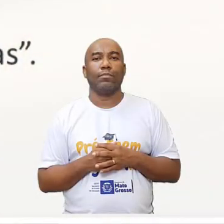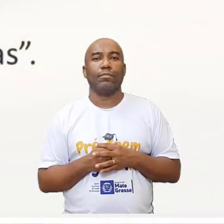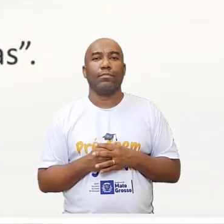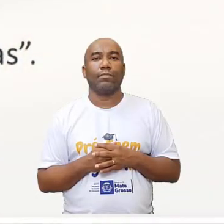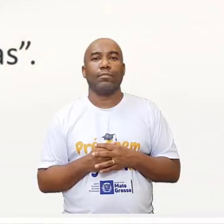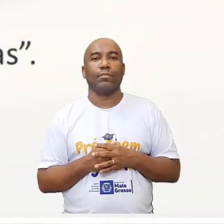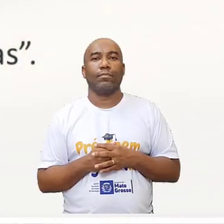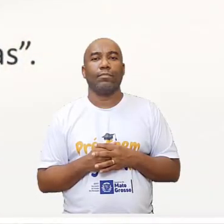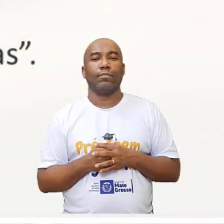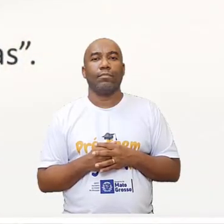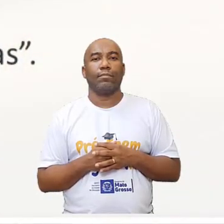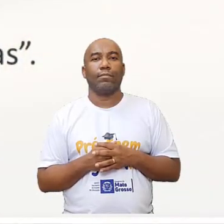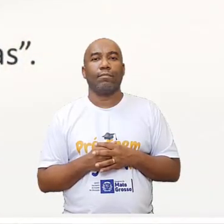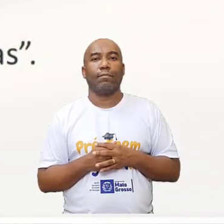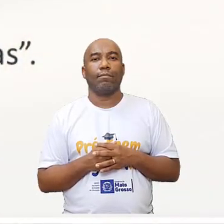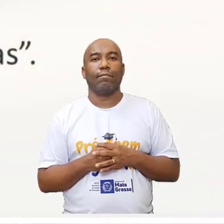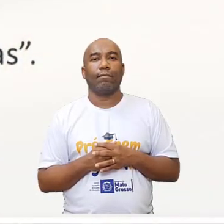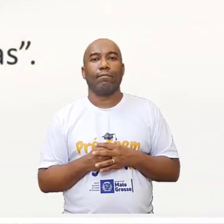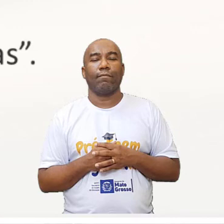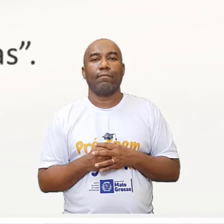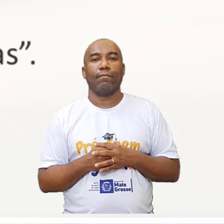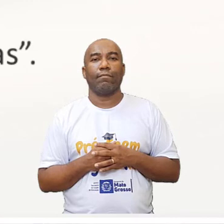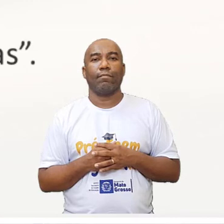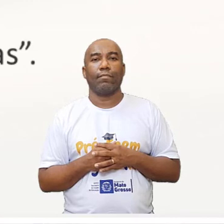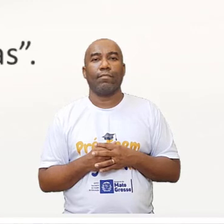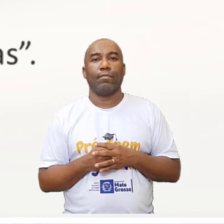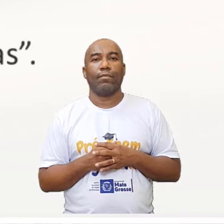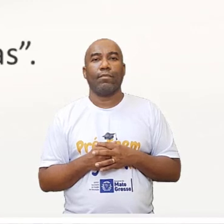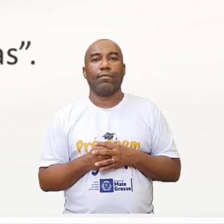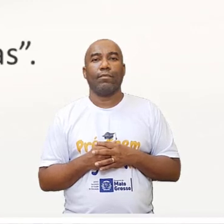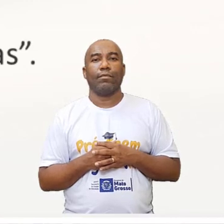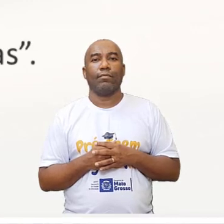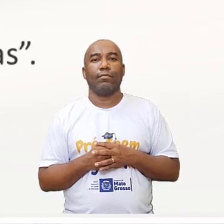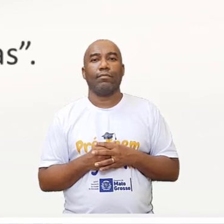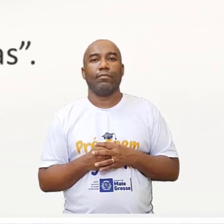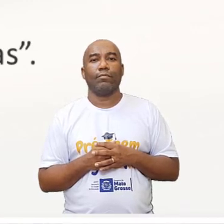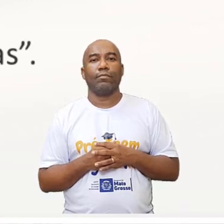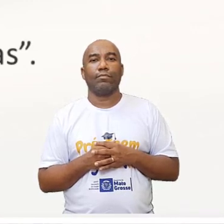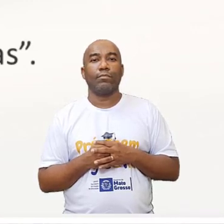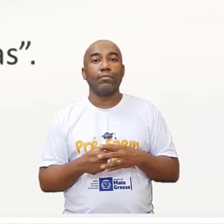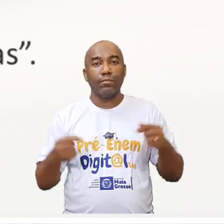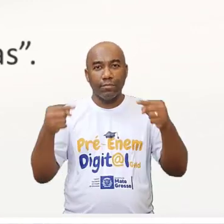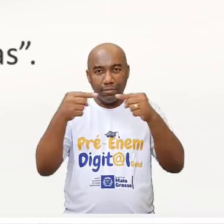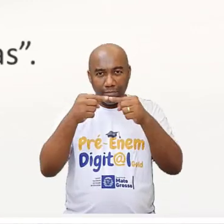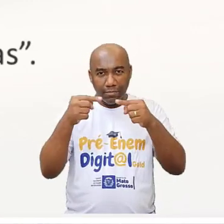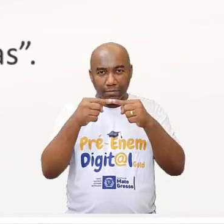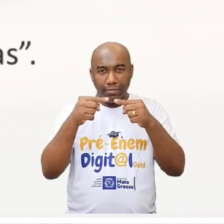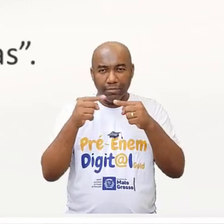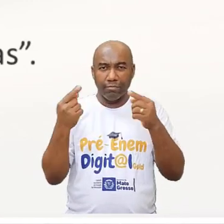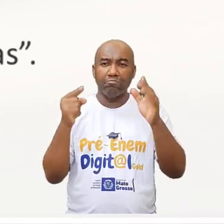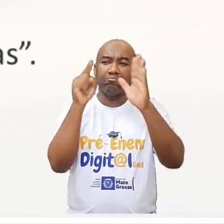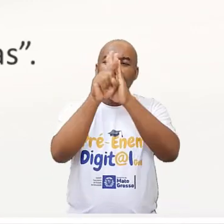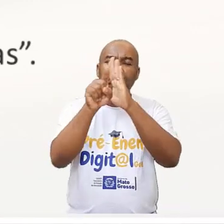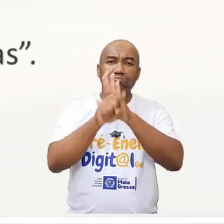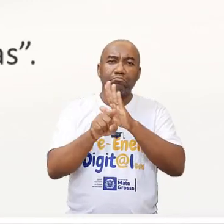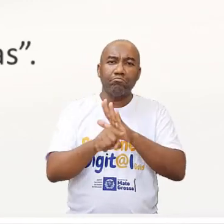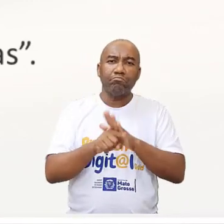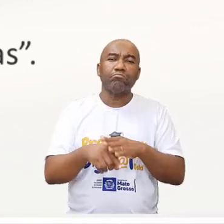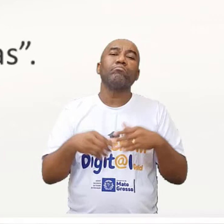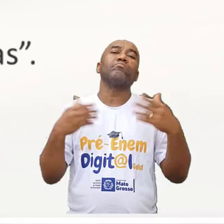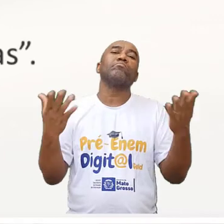Vamos observar agora o uso da concordância nominal em uma questão e ver que não há